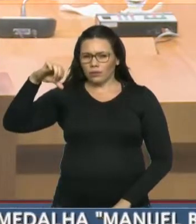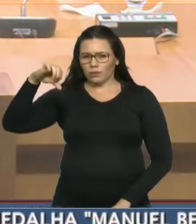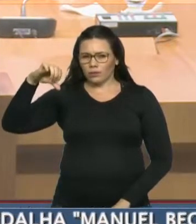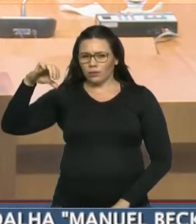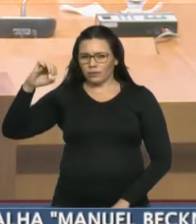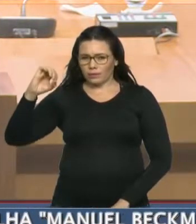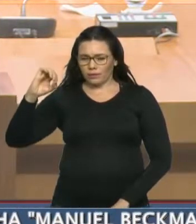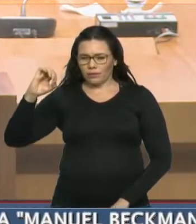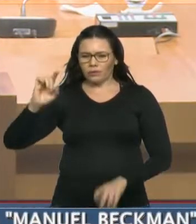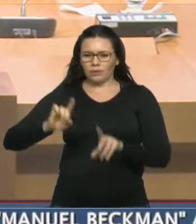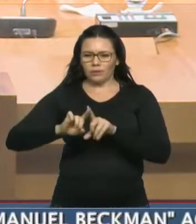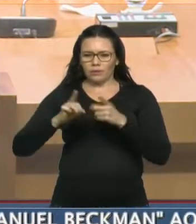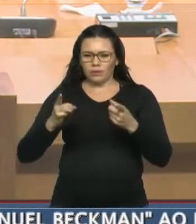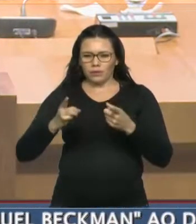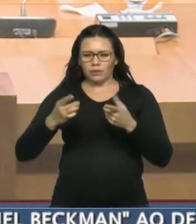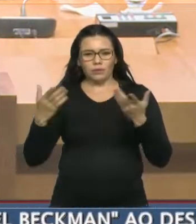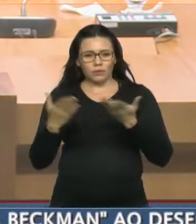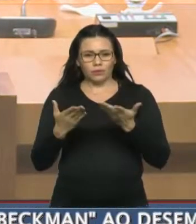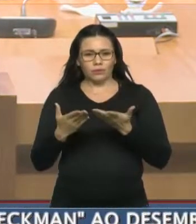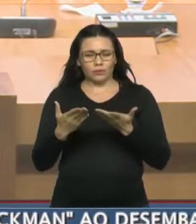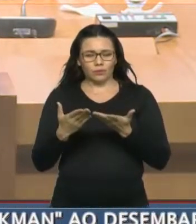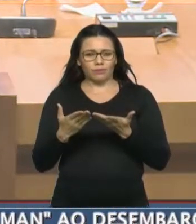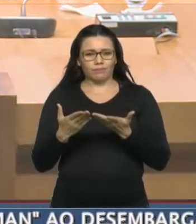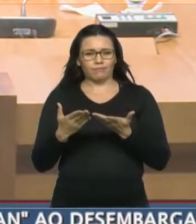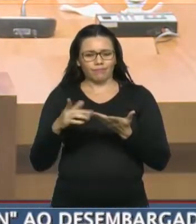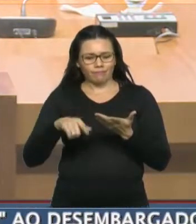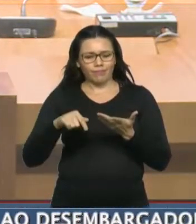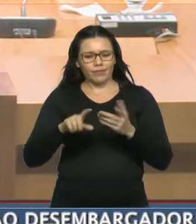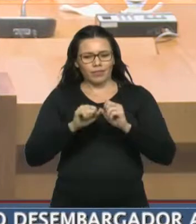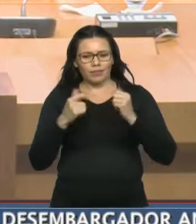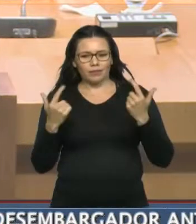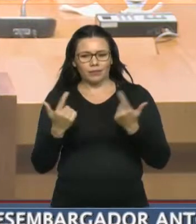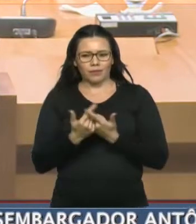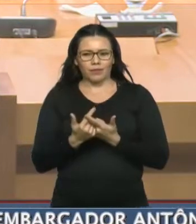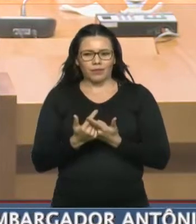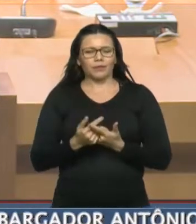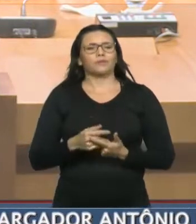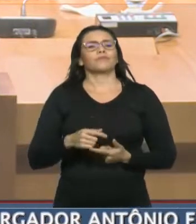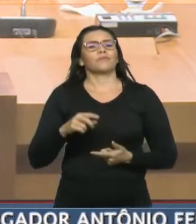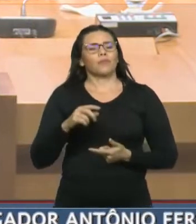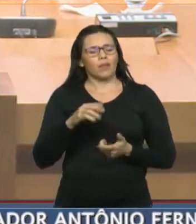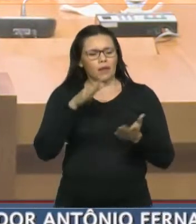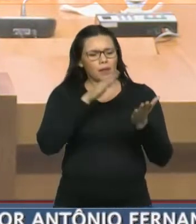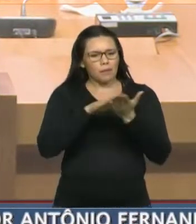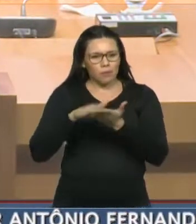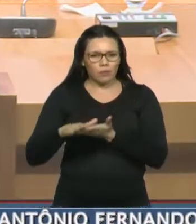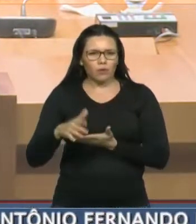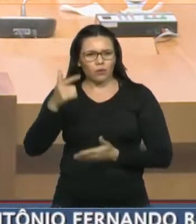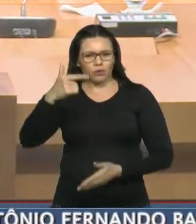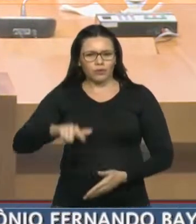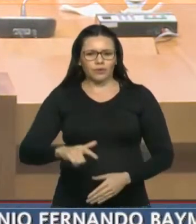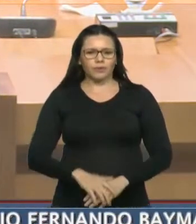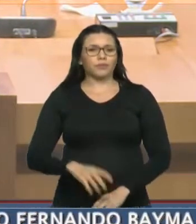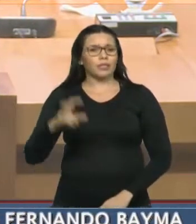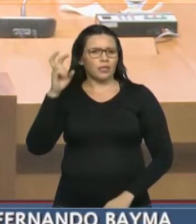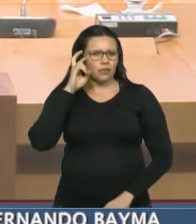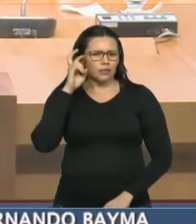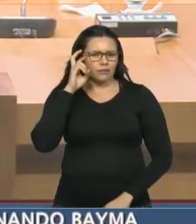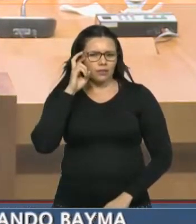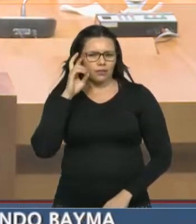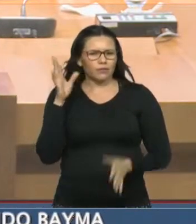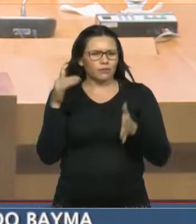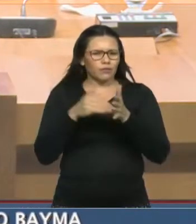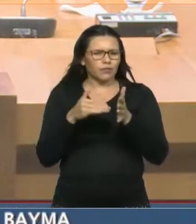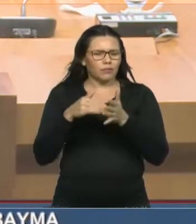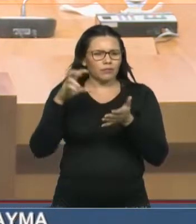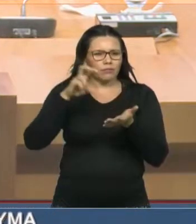pela atual Assembleia, que ela inclusive foi republicada, e pela presença, numa quinta-feira, já no final da manhã,